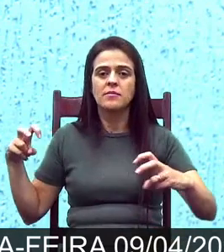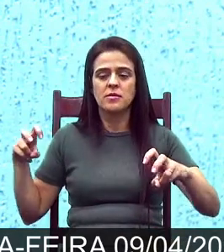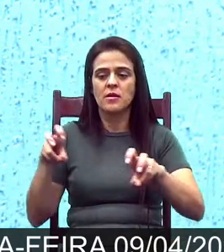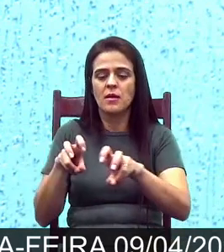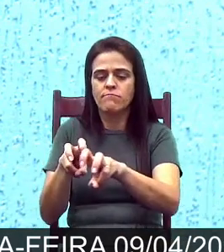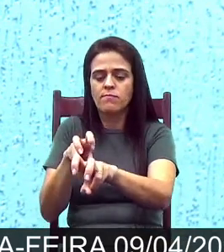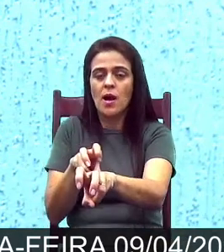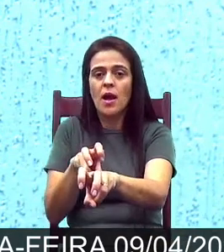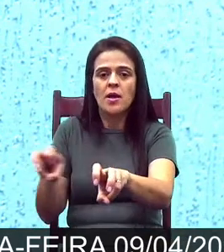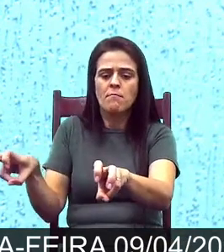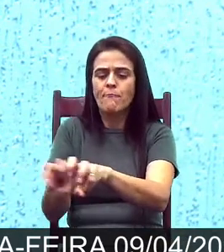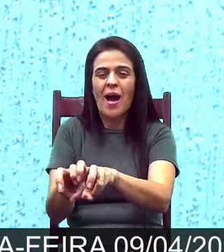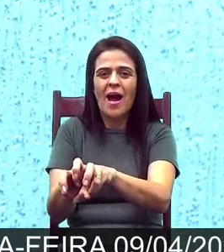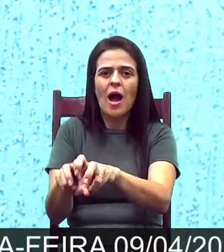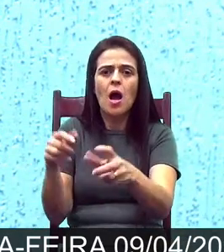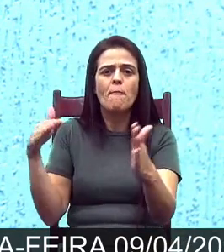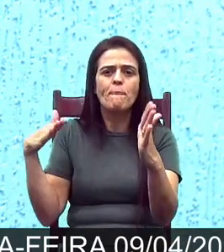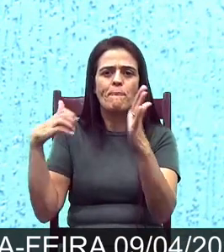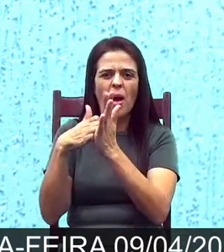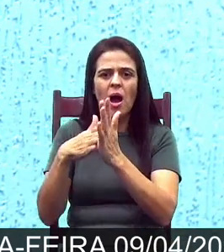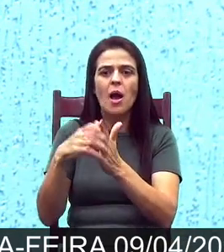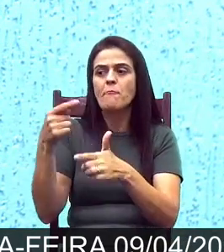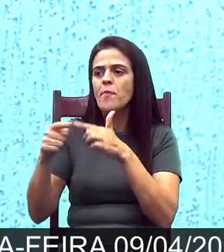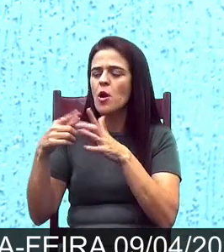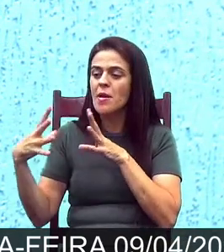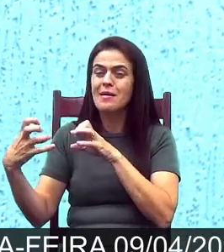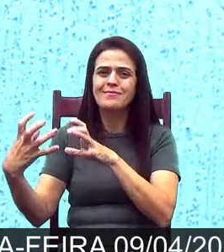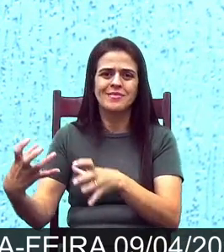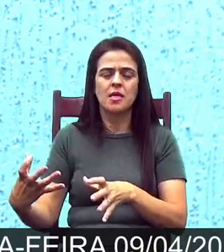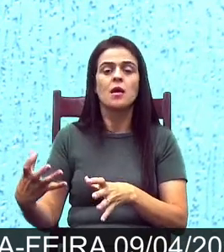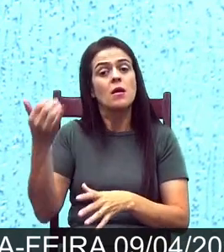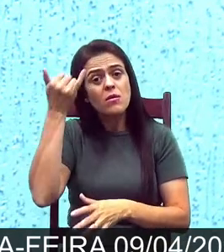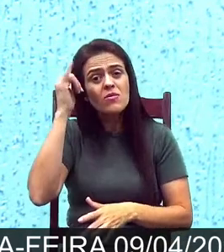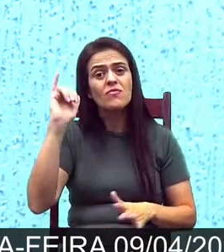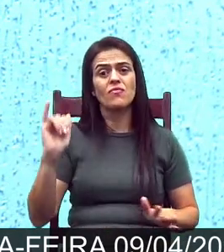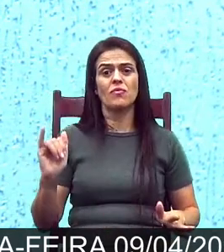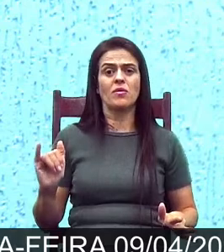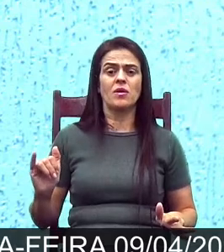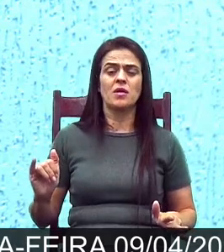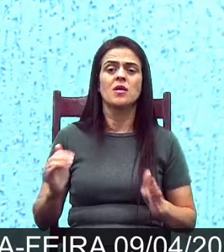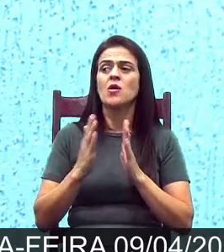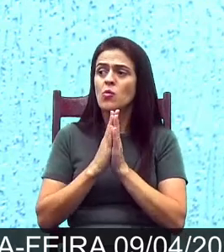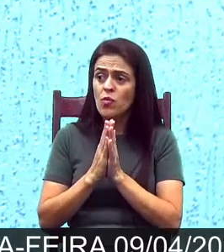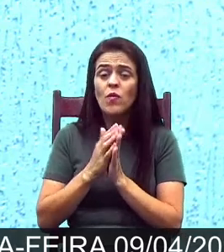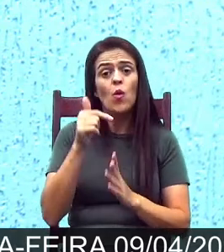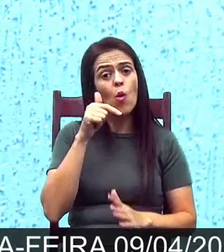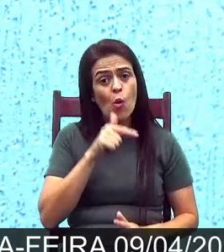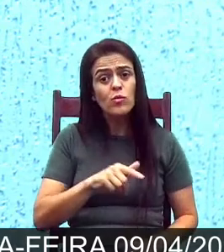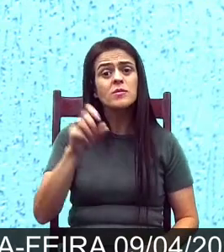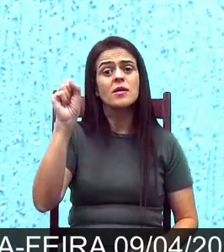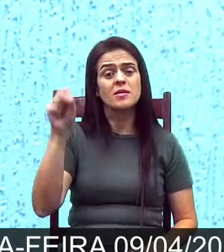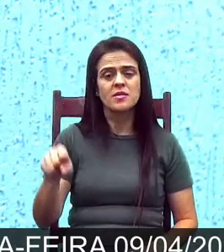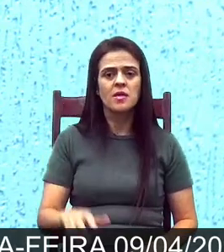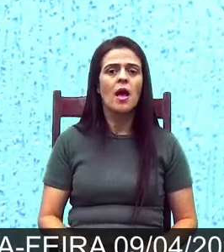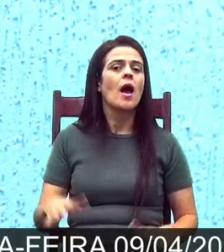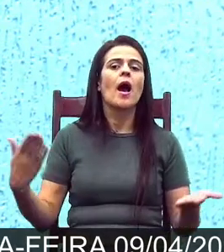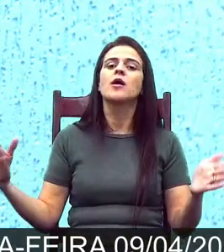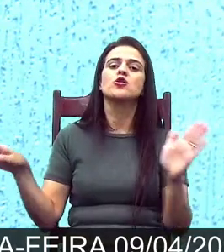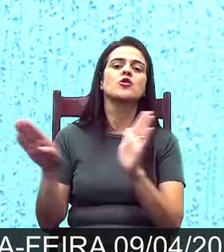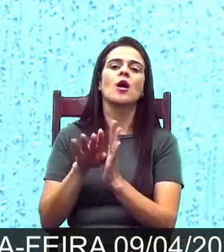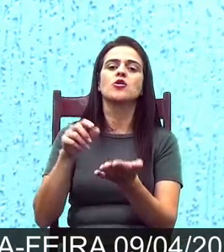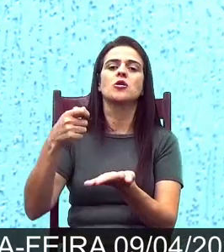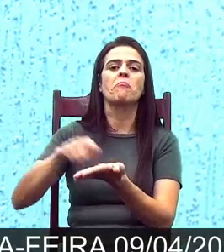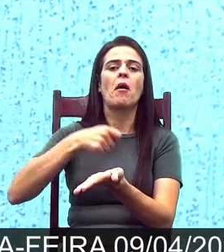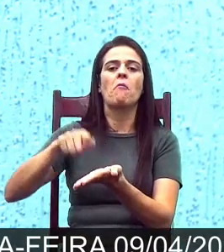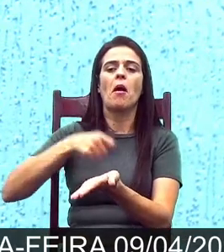lá coordenando o período da feira, o que, que tem isso? Não tem nada a ver, pode fazer, tem condição de fazer. Aí já chega canetando todo